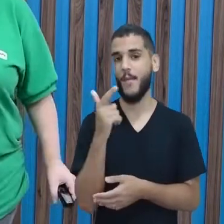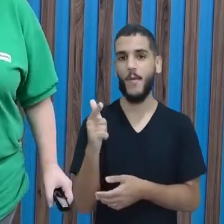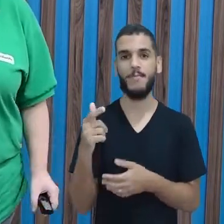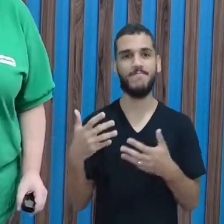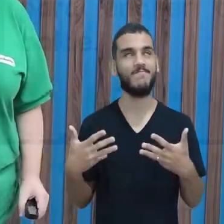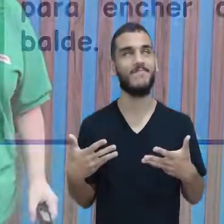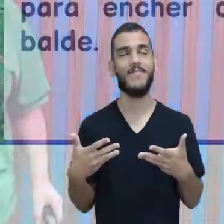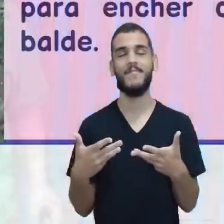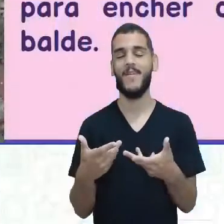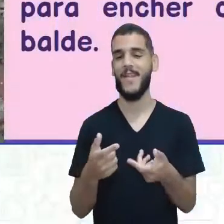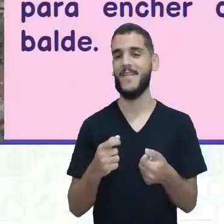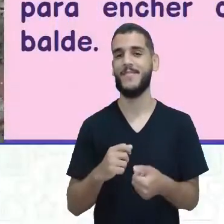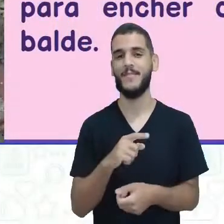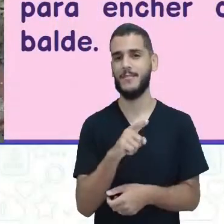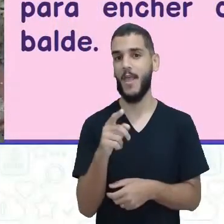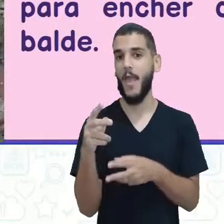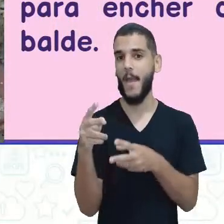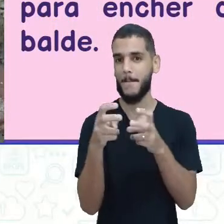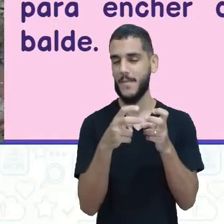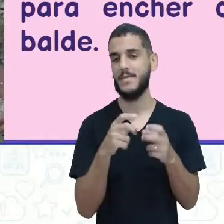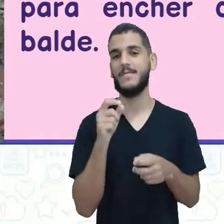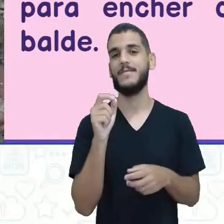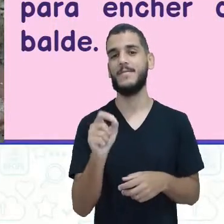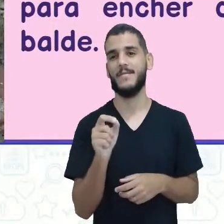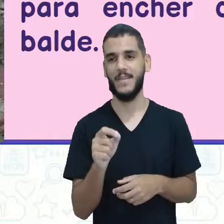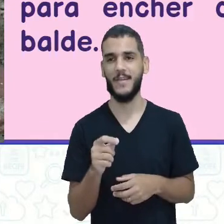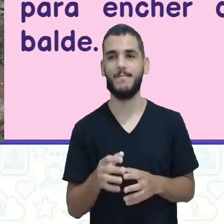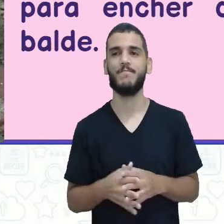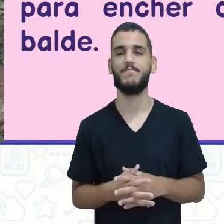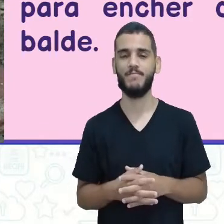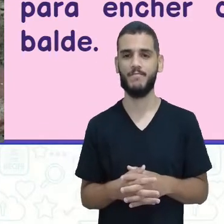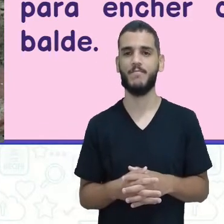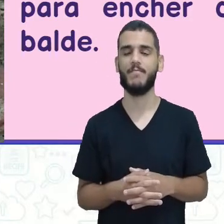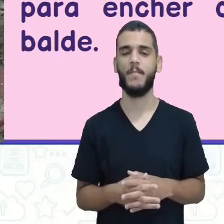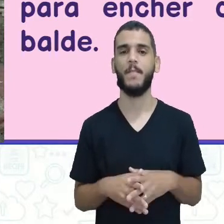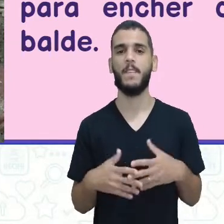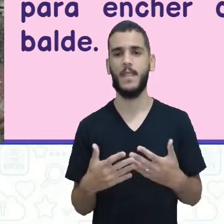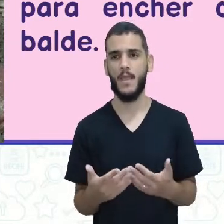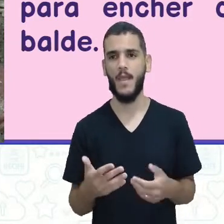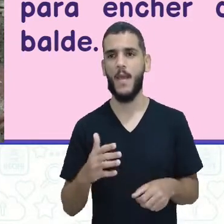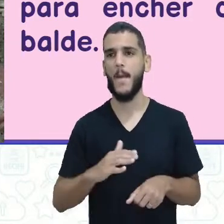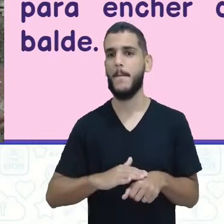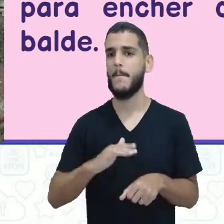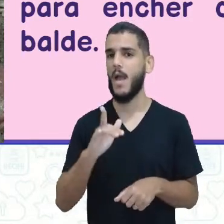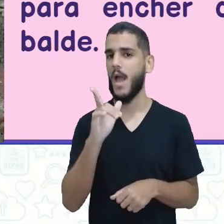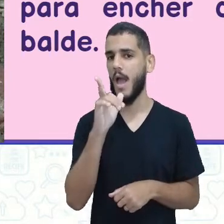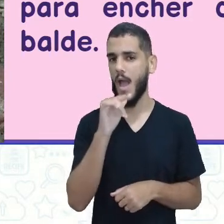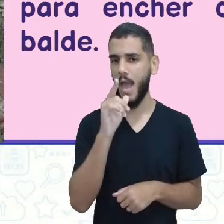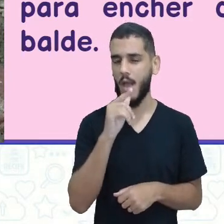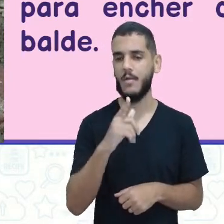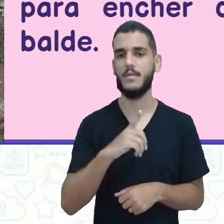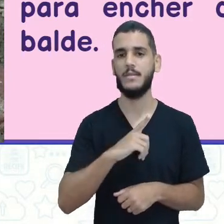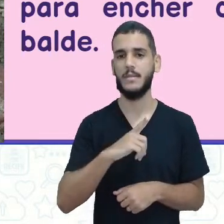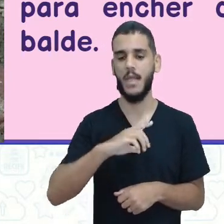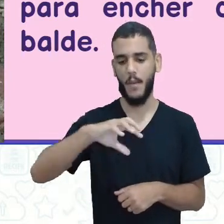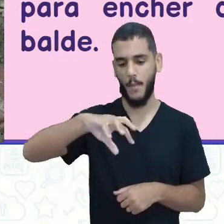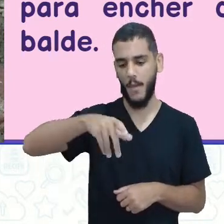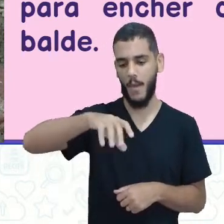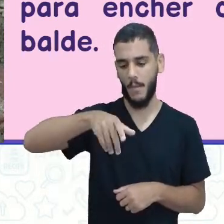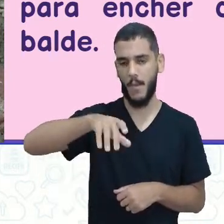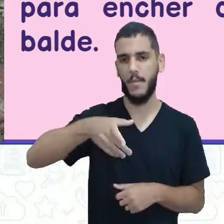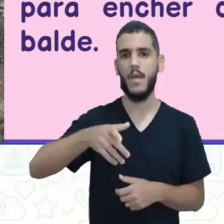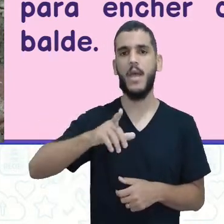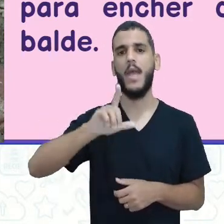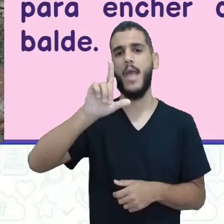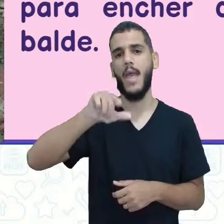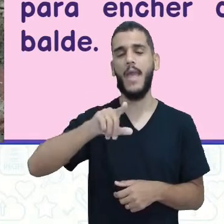zoom aí que eles vão perceber. Quanto mais água sai da torneira, menor é o tempo gasto para